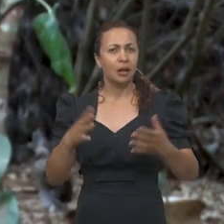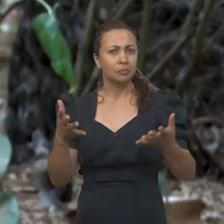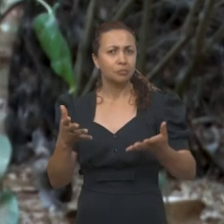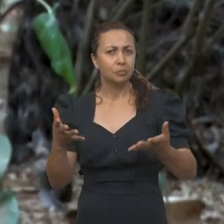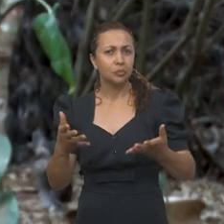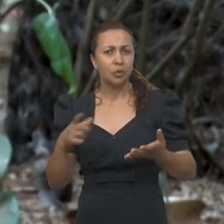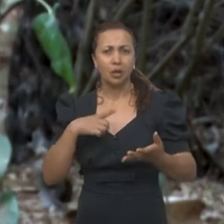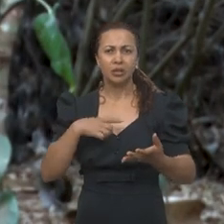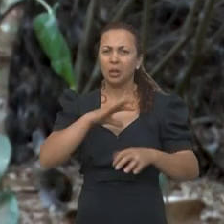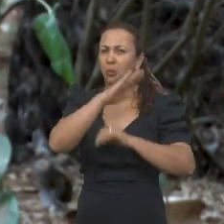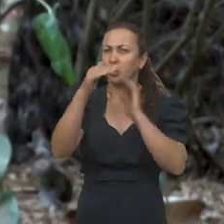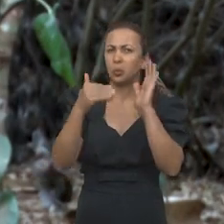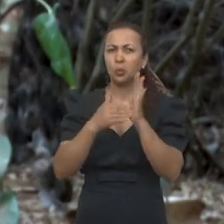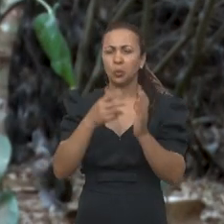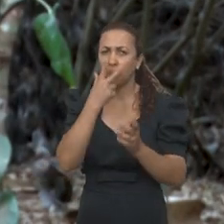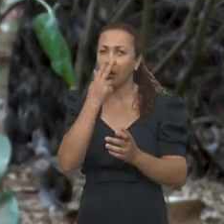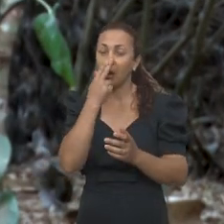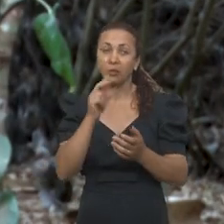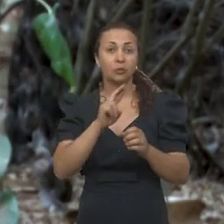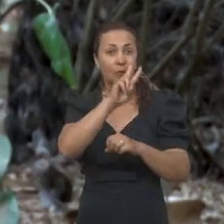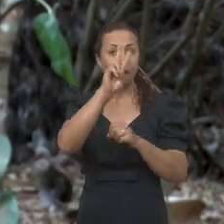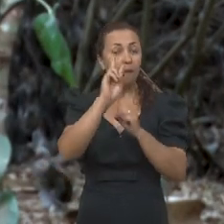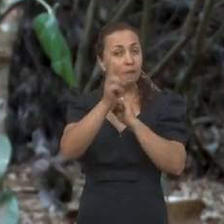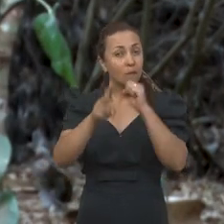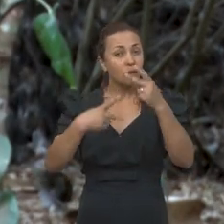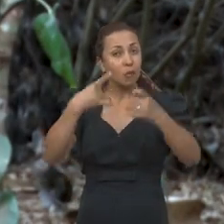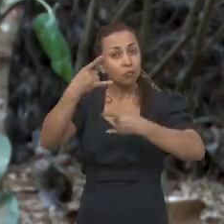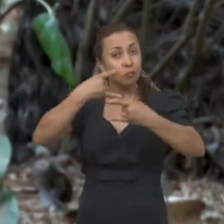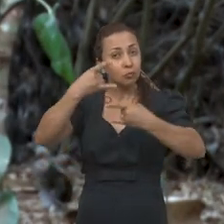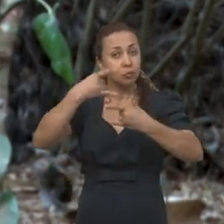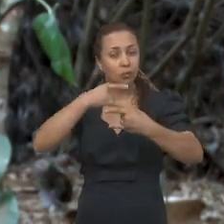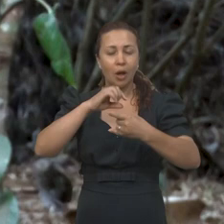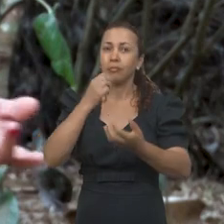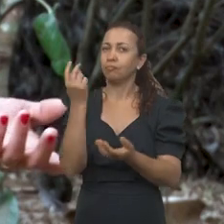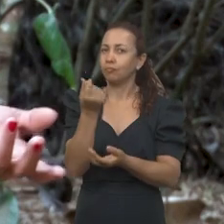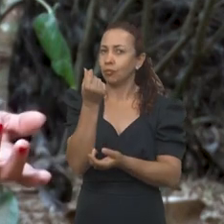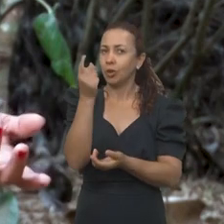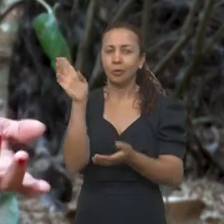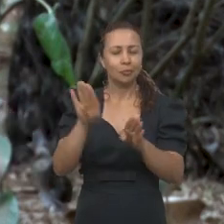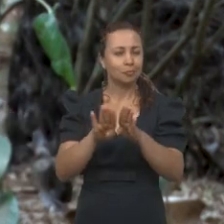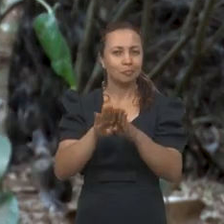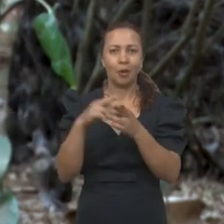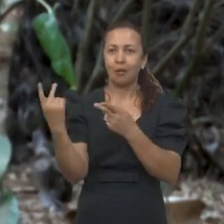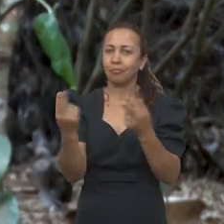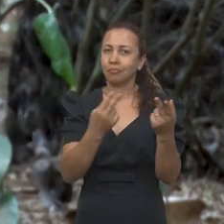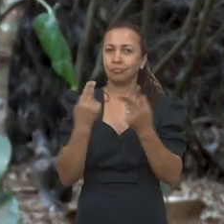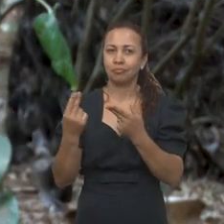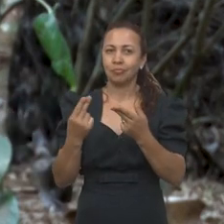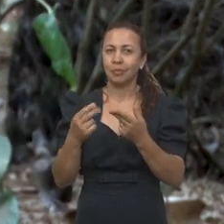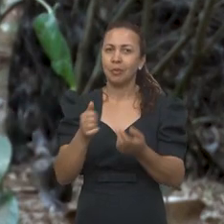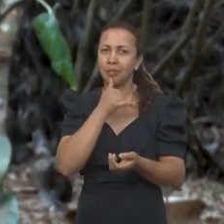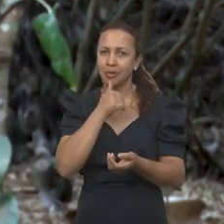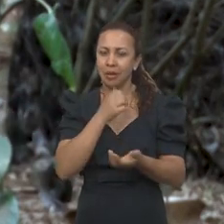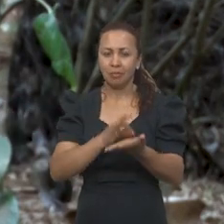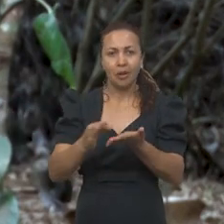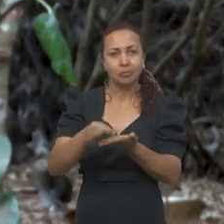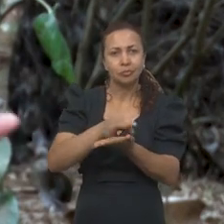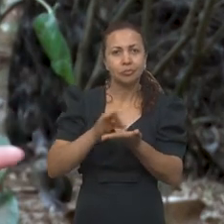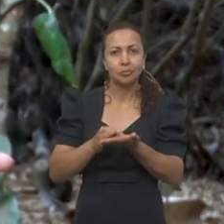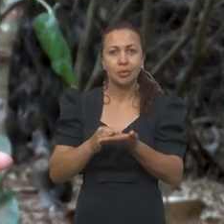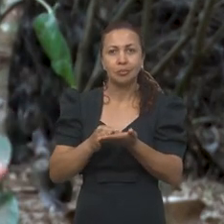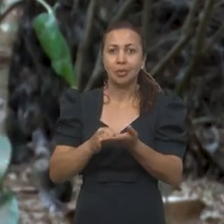e em tempos em que tudo tem que se tornando virtual nem mesmo dinheiro escapou um exemplo disso são mais Crypton moedas